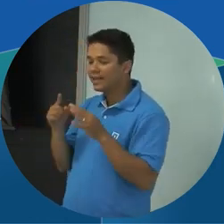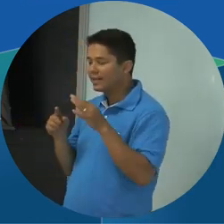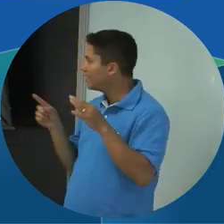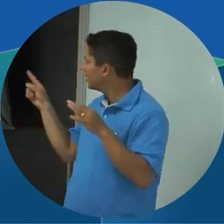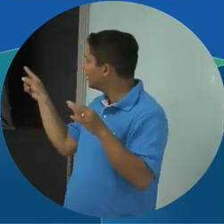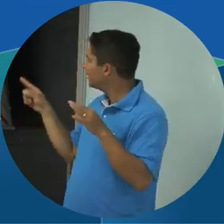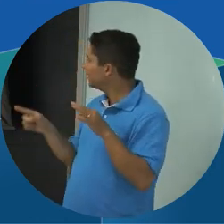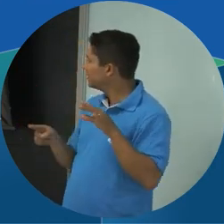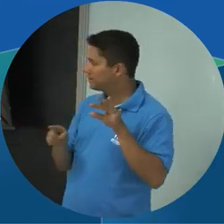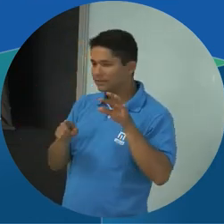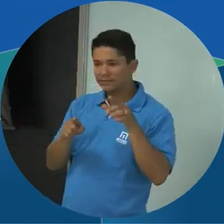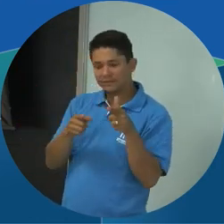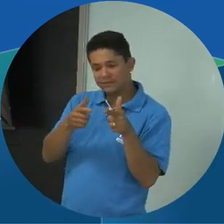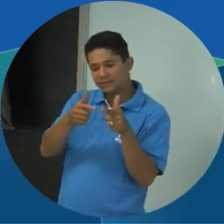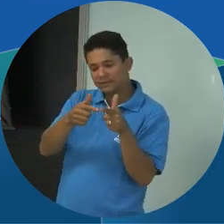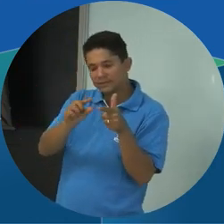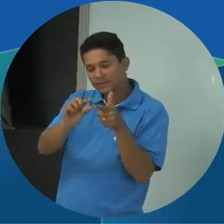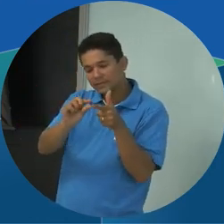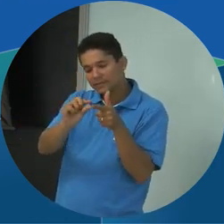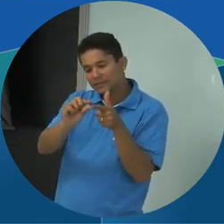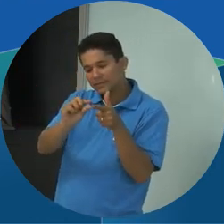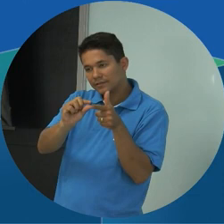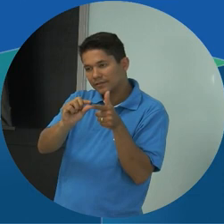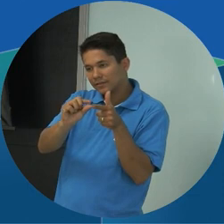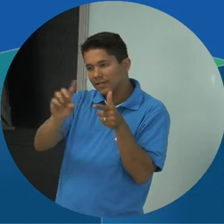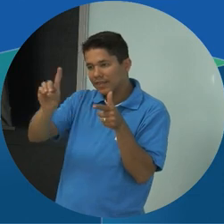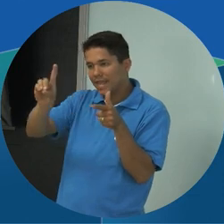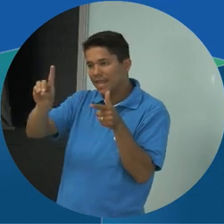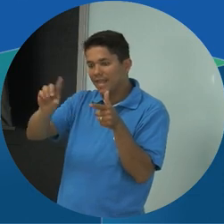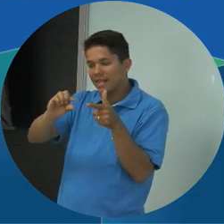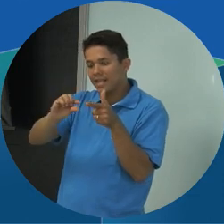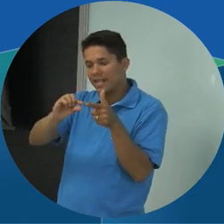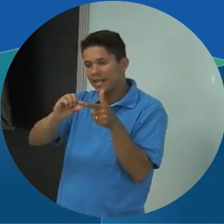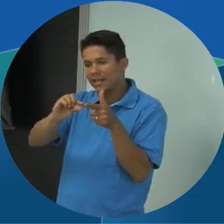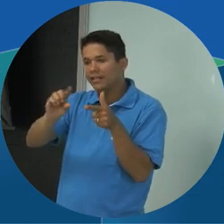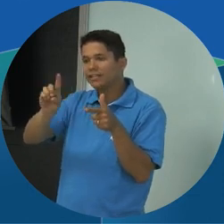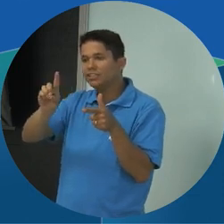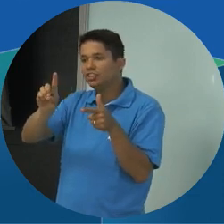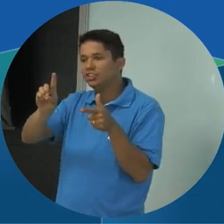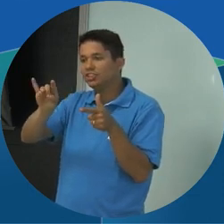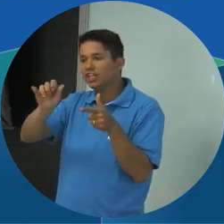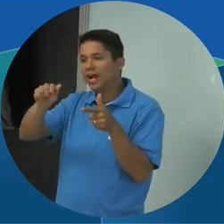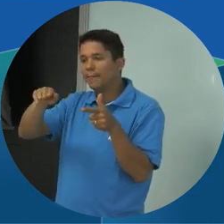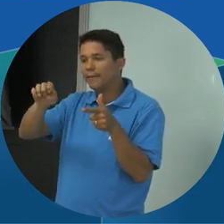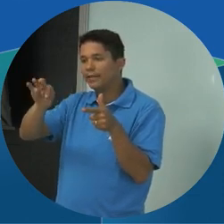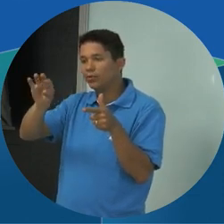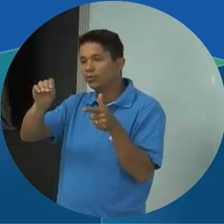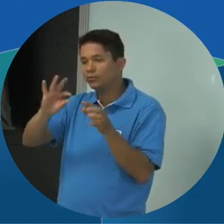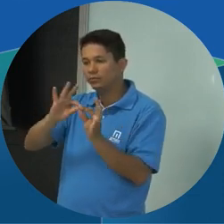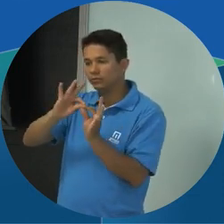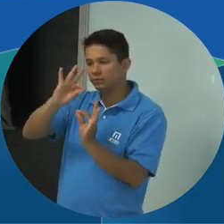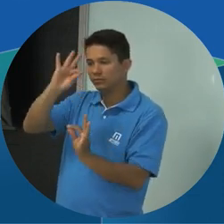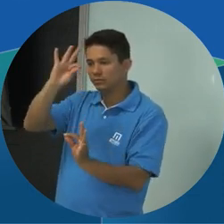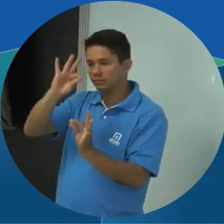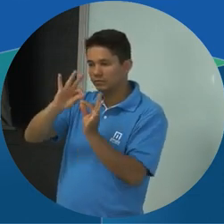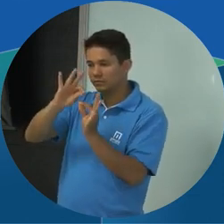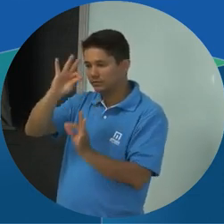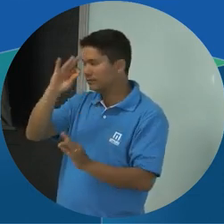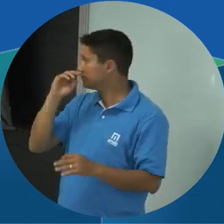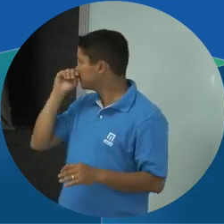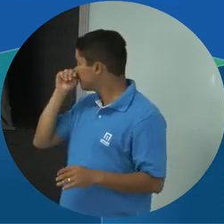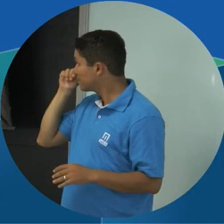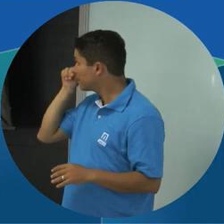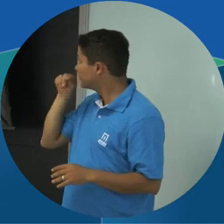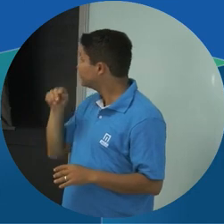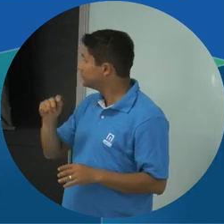bico. Tá? Onde D é o diâmetro do bico. Tá? Aqui a gente tem uma área, essa área azul mais escura, que é